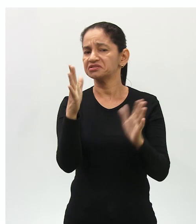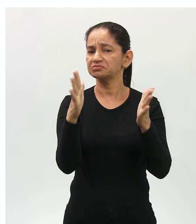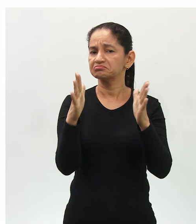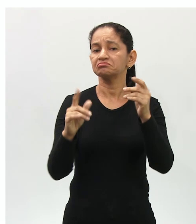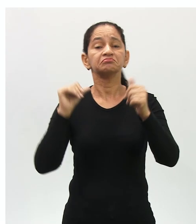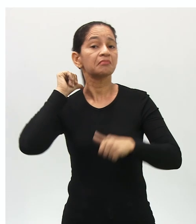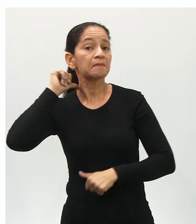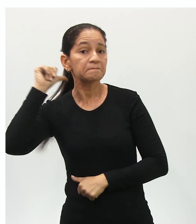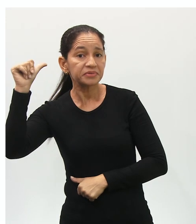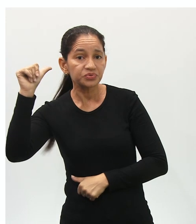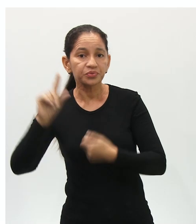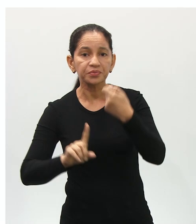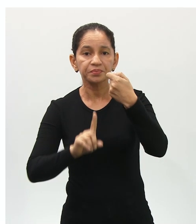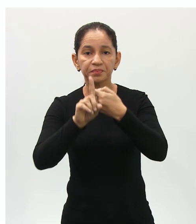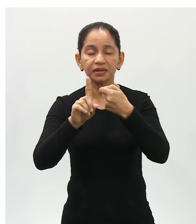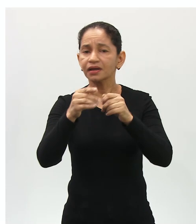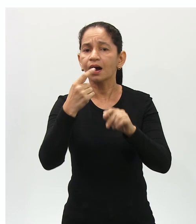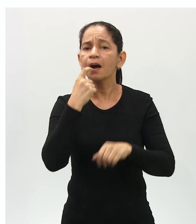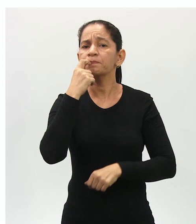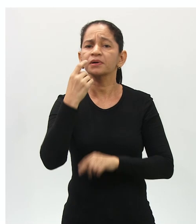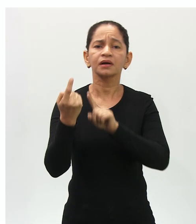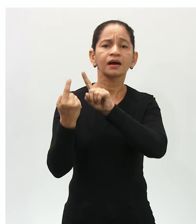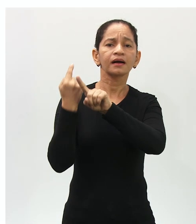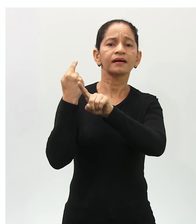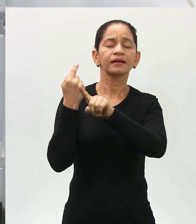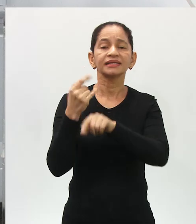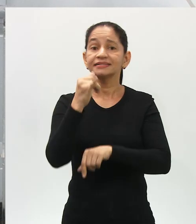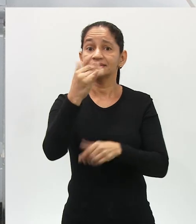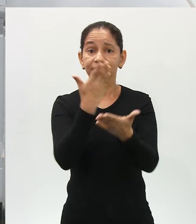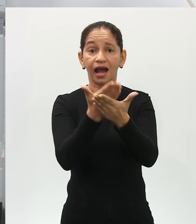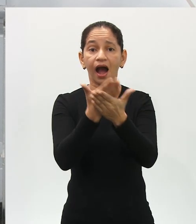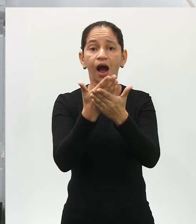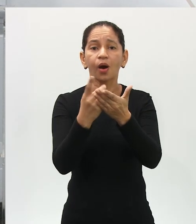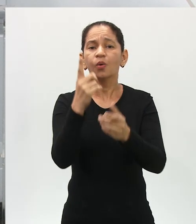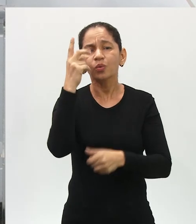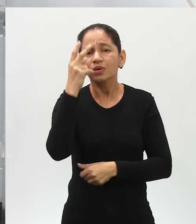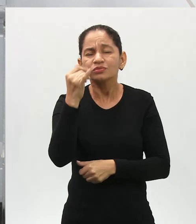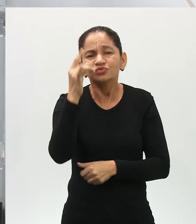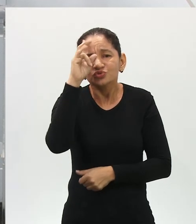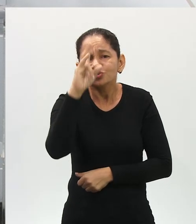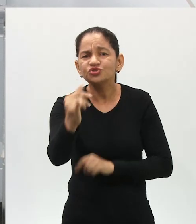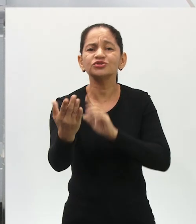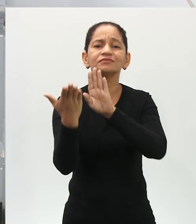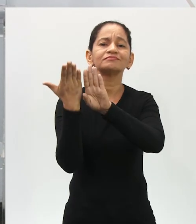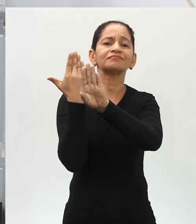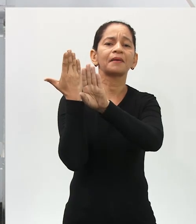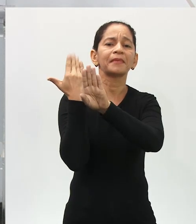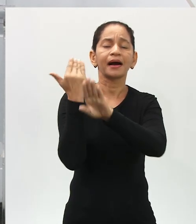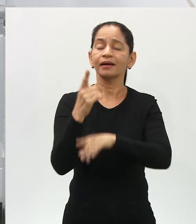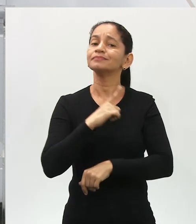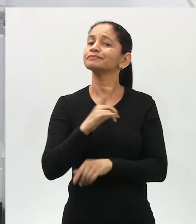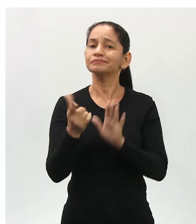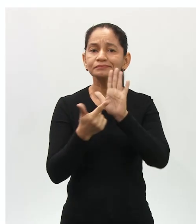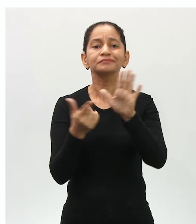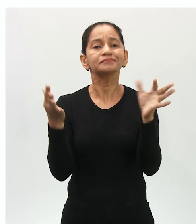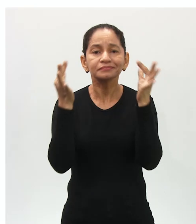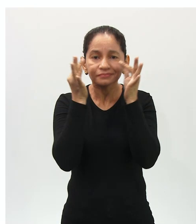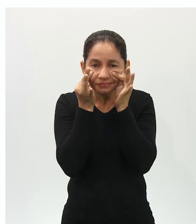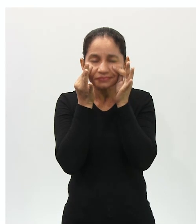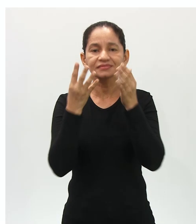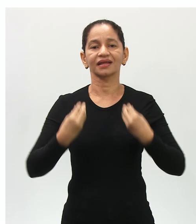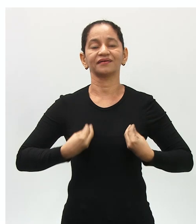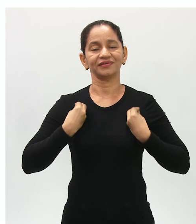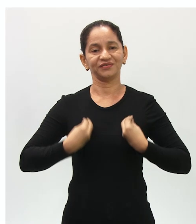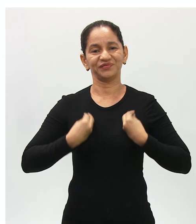de diretriz orçamentária. Isso aconteceu bem há pouco tempo. Se a gente faz a nossa aula aí 15 dias atrás, a gente estaria aqui falando sobre isso, né?